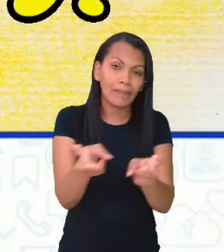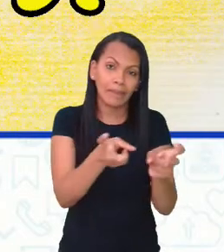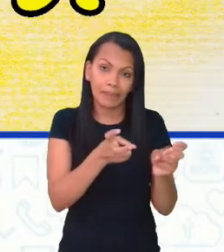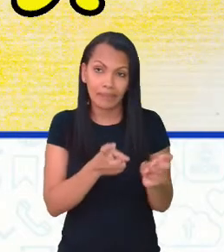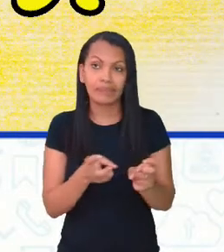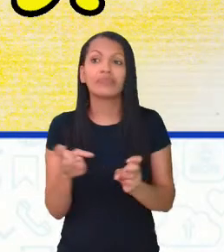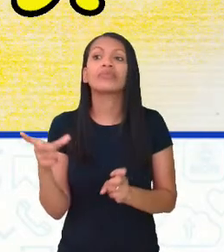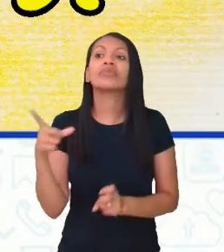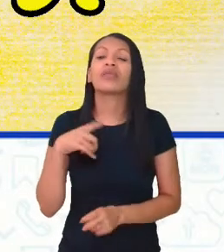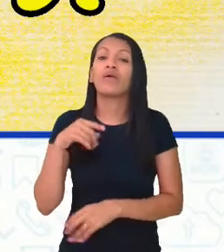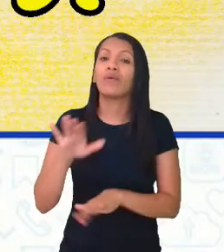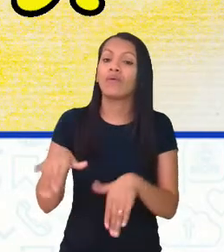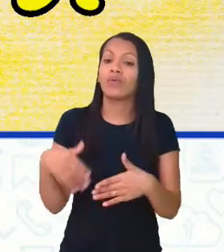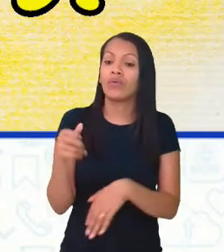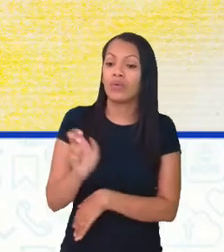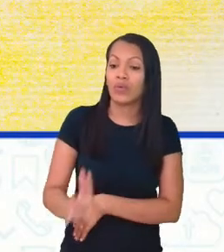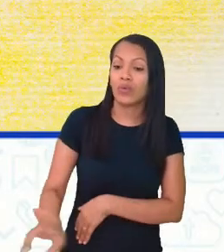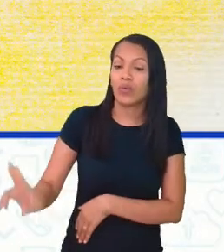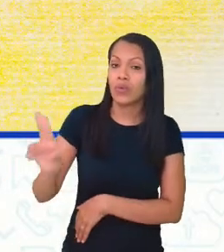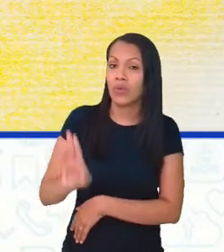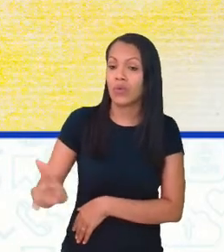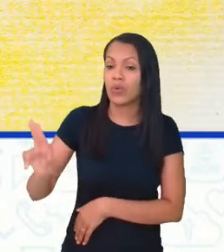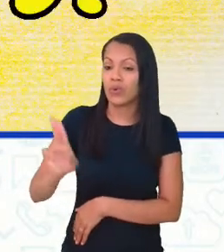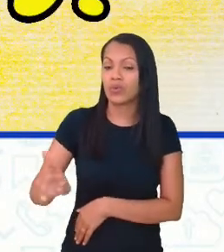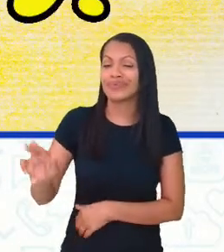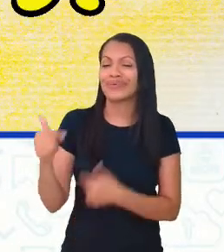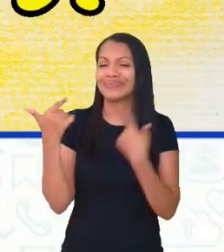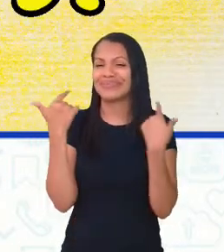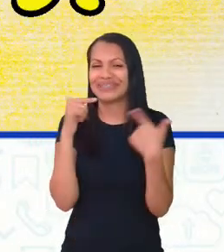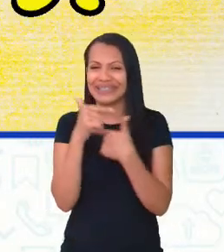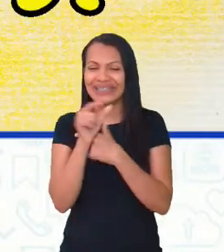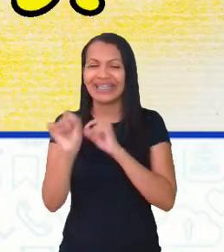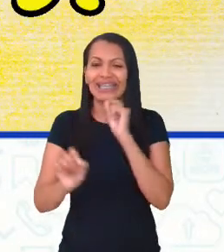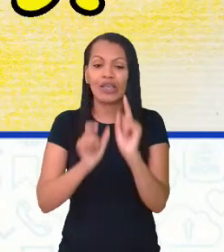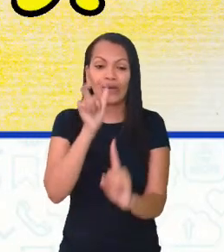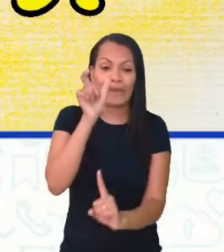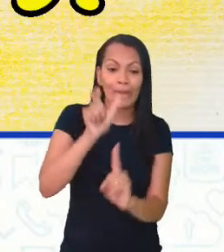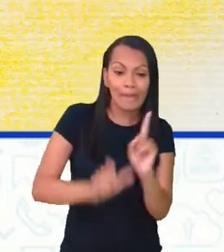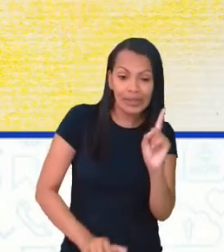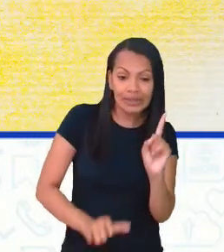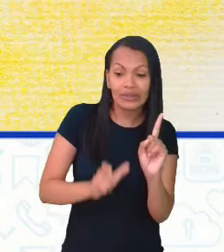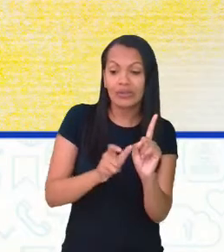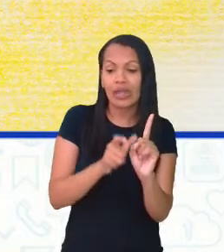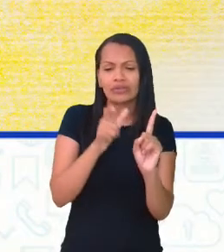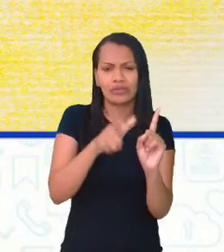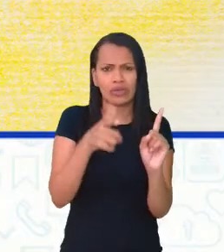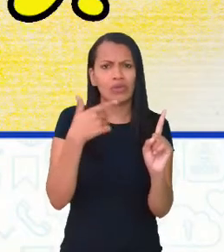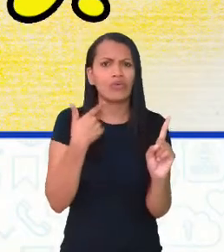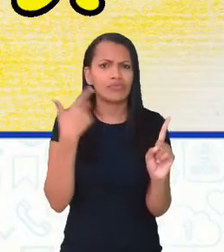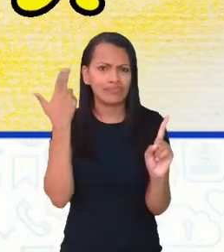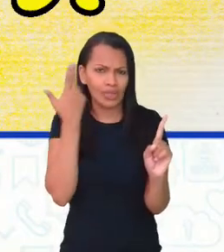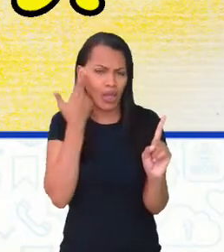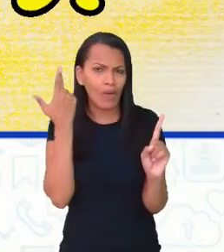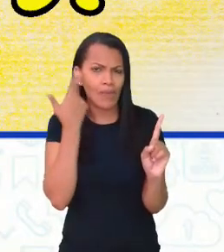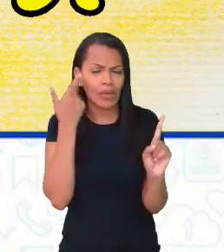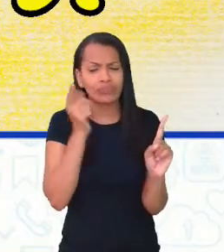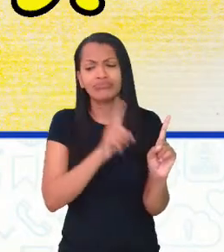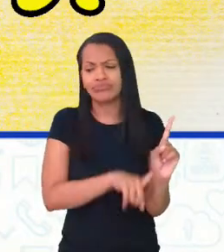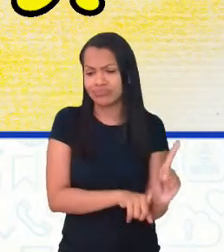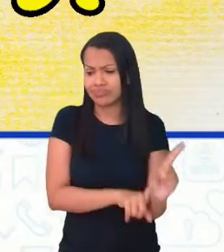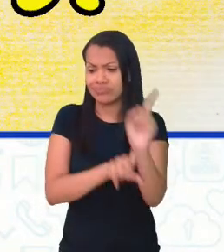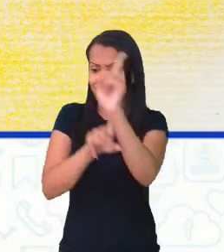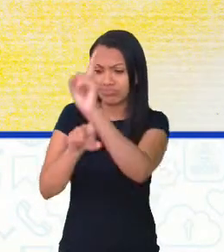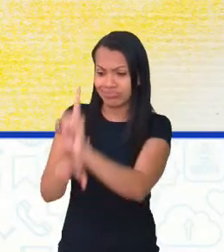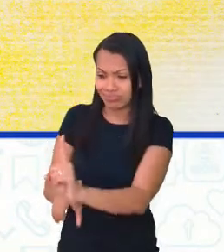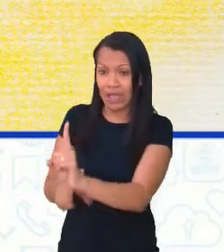ele utiliza esse recurso de humor, que é tirar a personagem de um lugar comum, que seria para ela, e colocar em